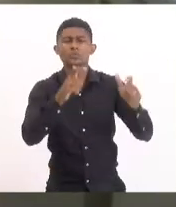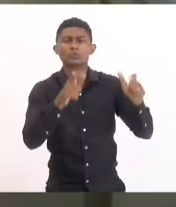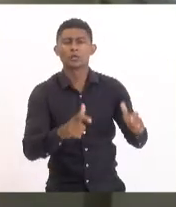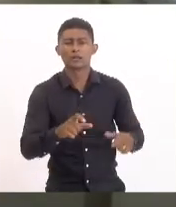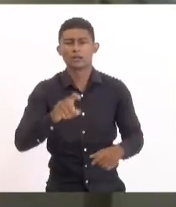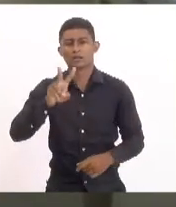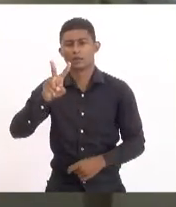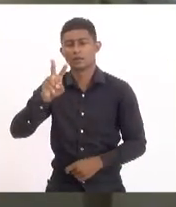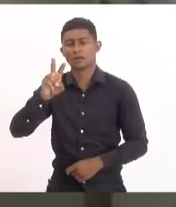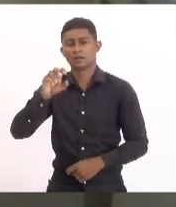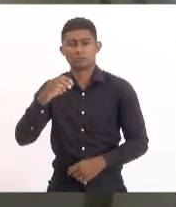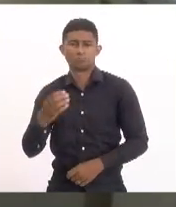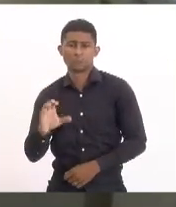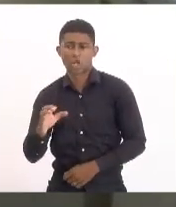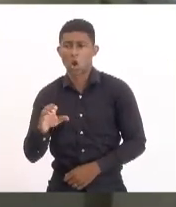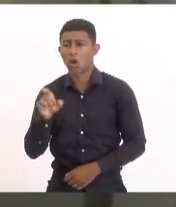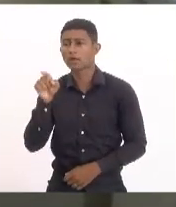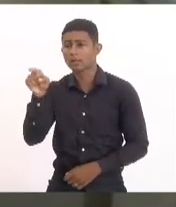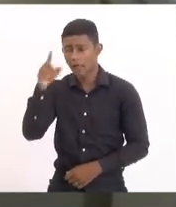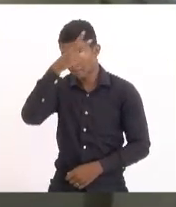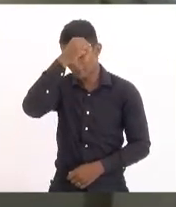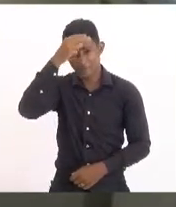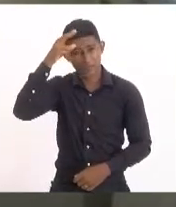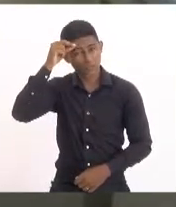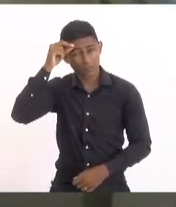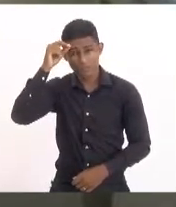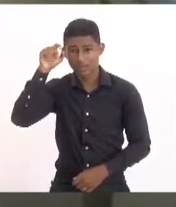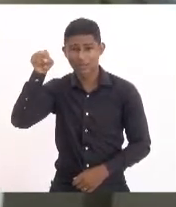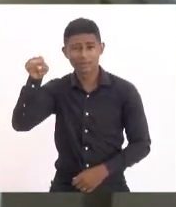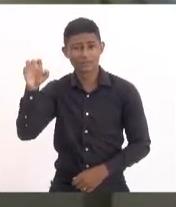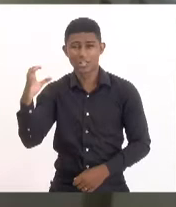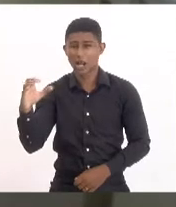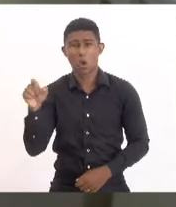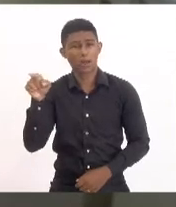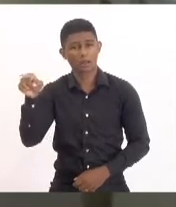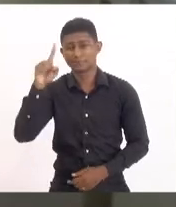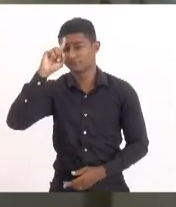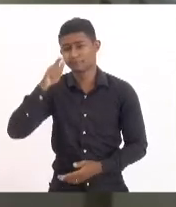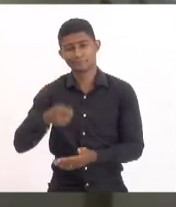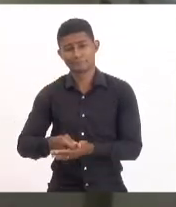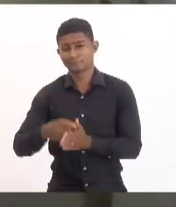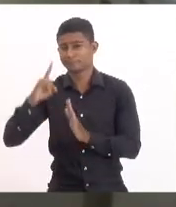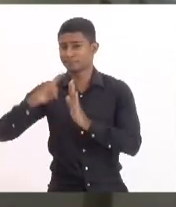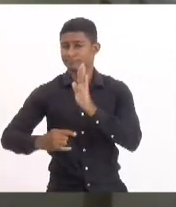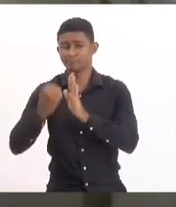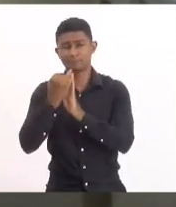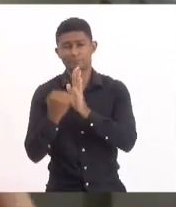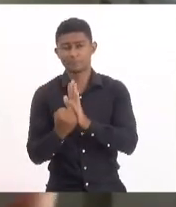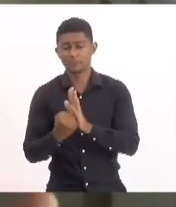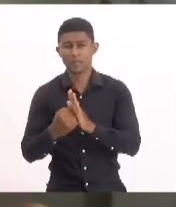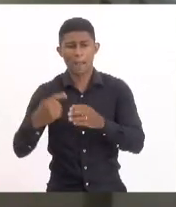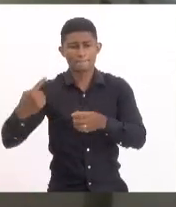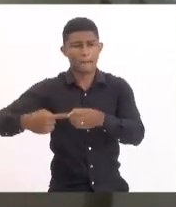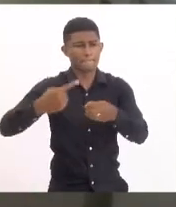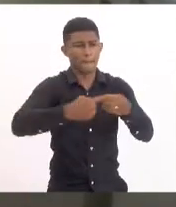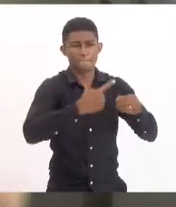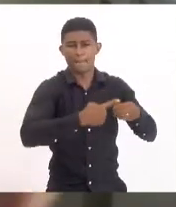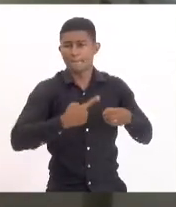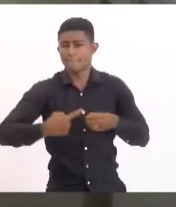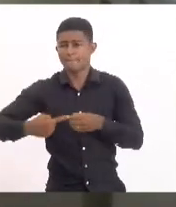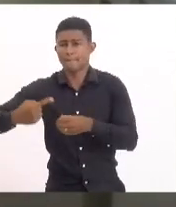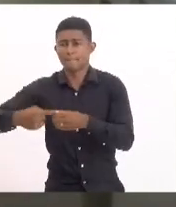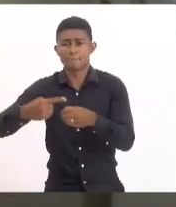Redonda. Em Niterói, pela Prefeitura de Niterói. Então, a necessidade, né, que a gente entenda